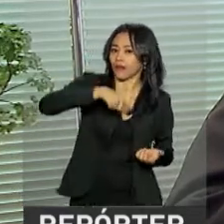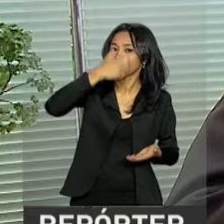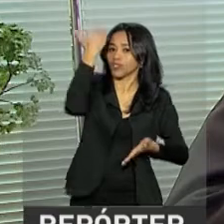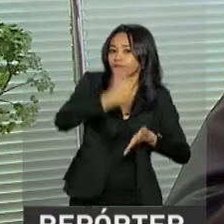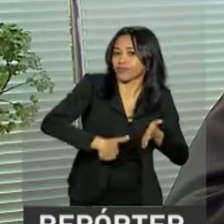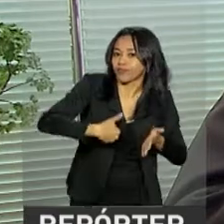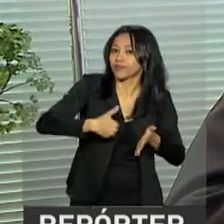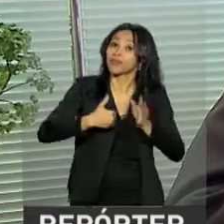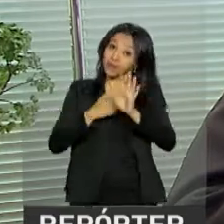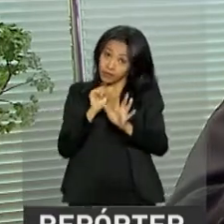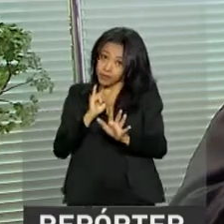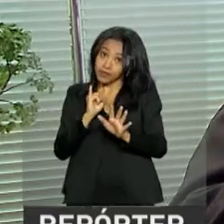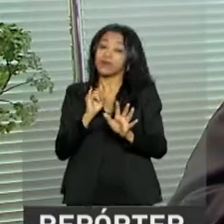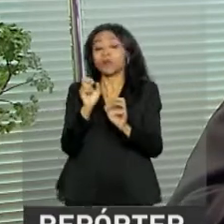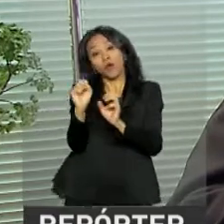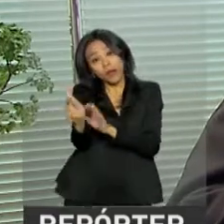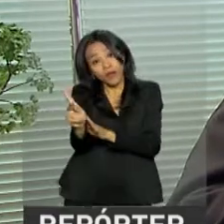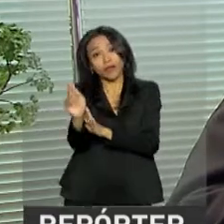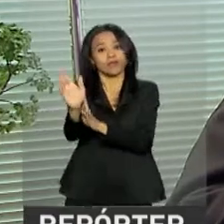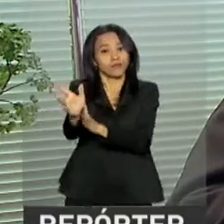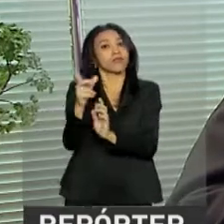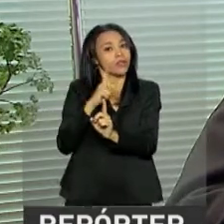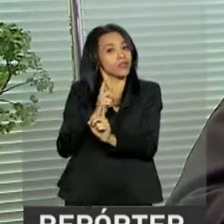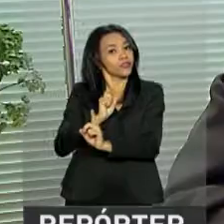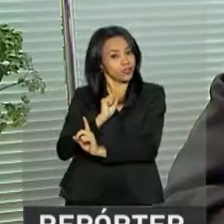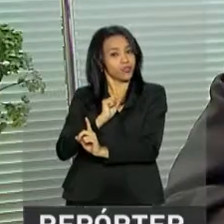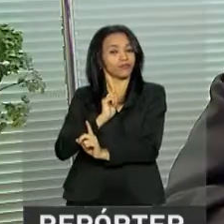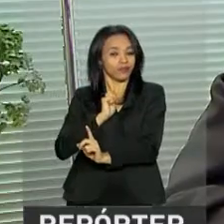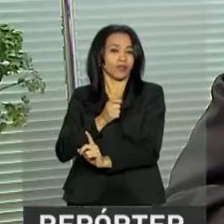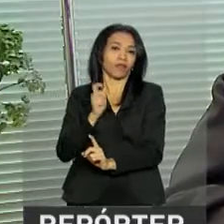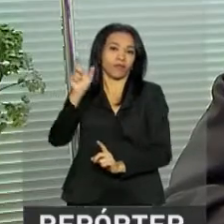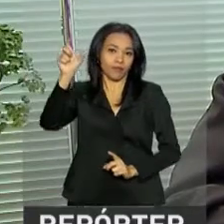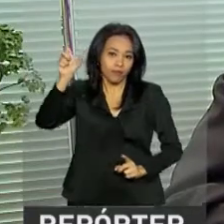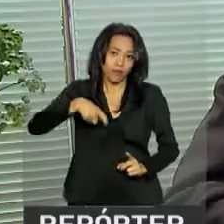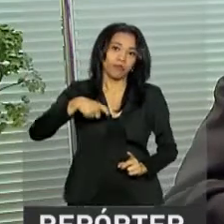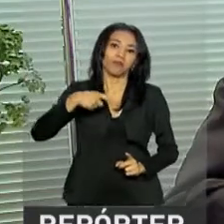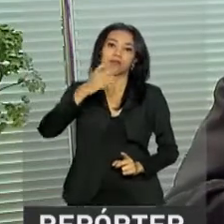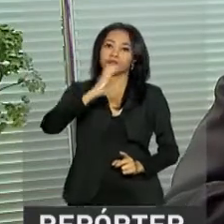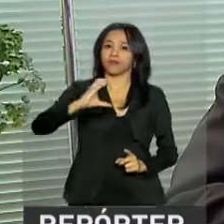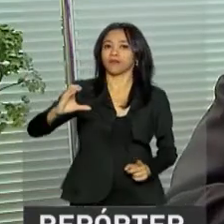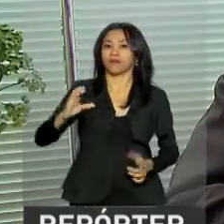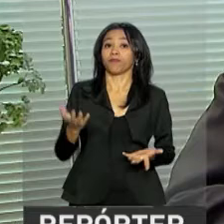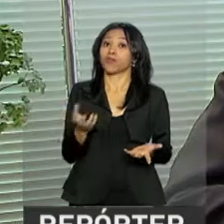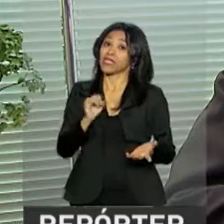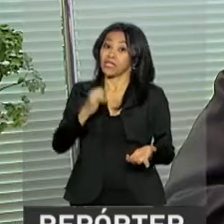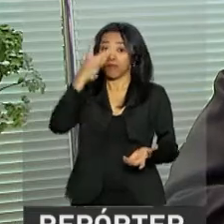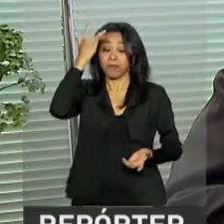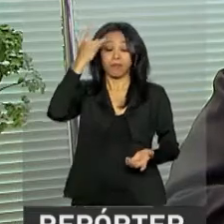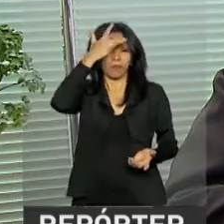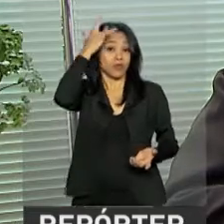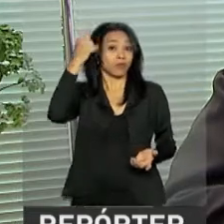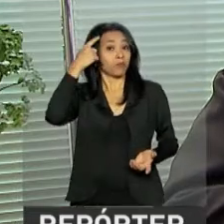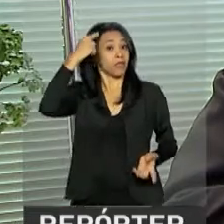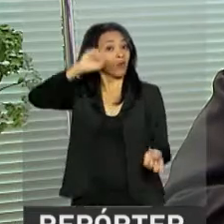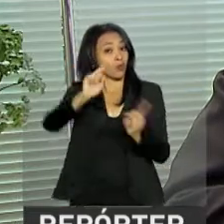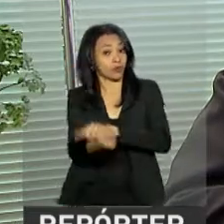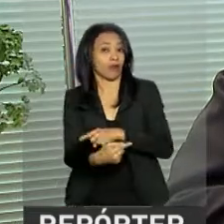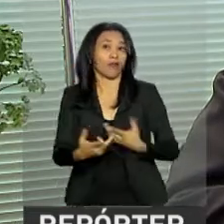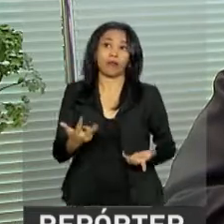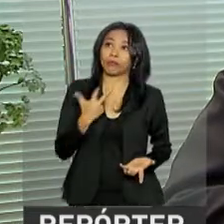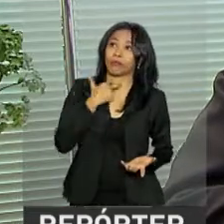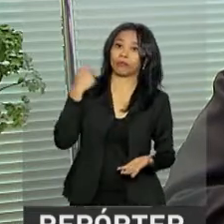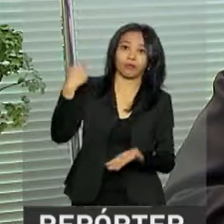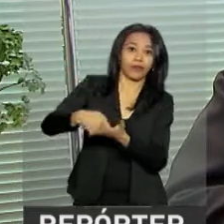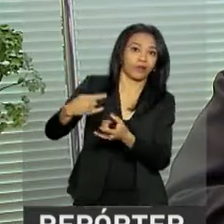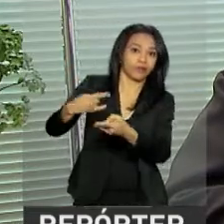você tem dinheiro então você também pode usar o cartão agora se as pessoas pensam o contrário não posso pagar com